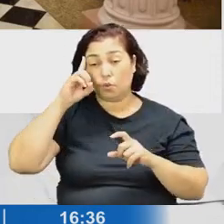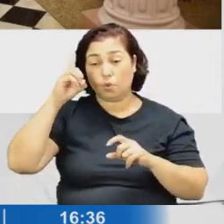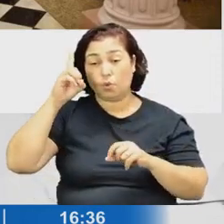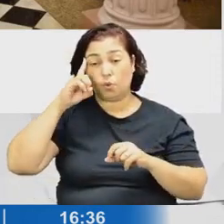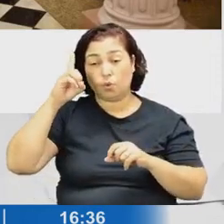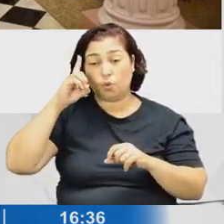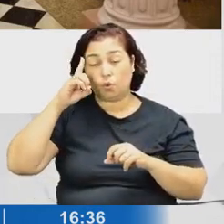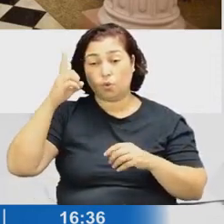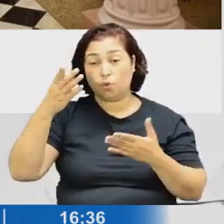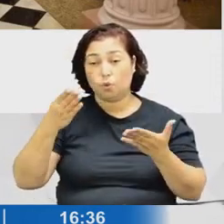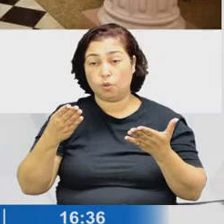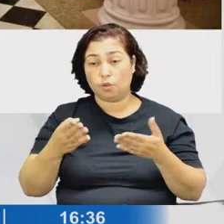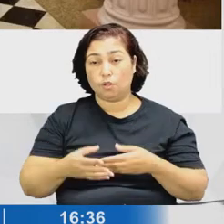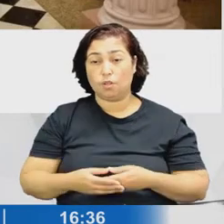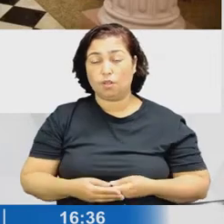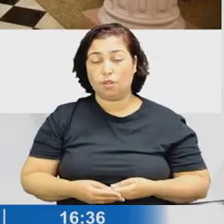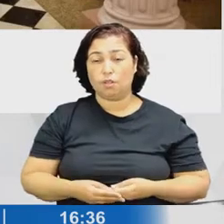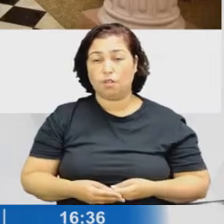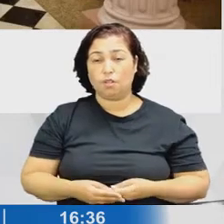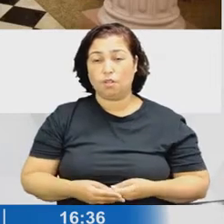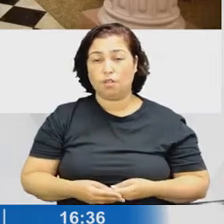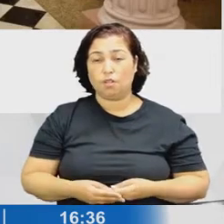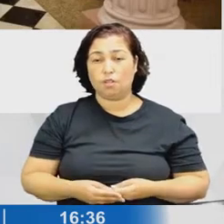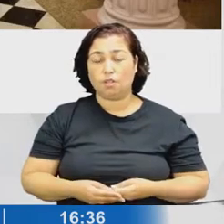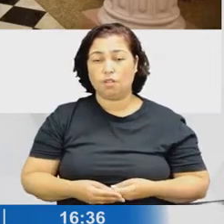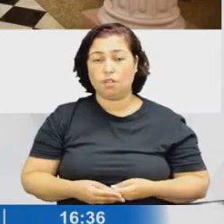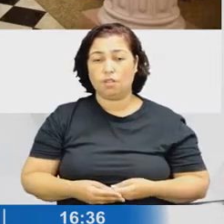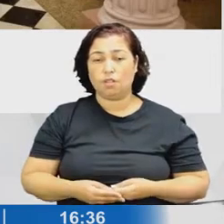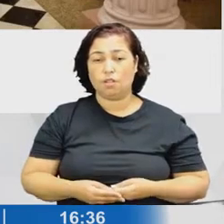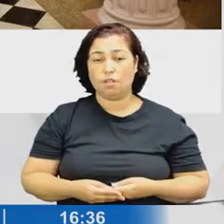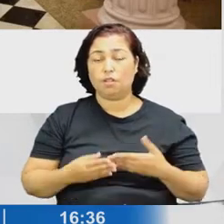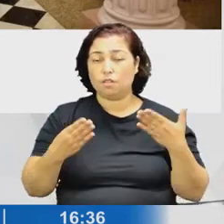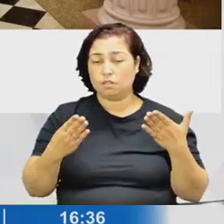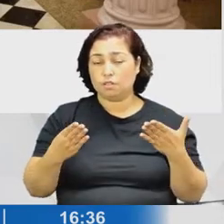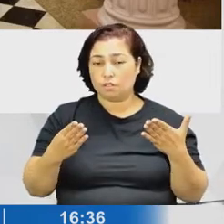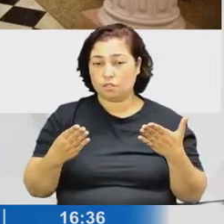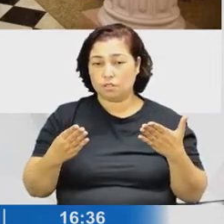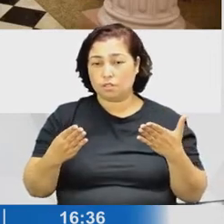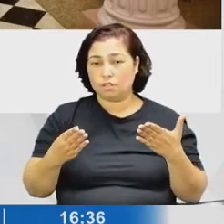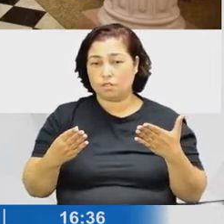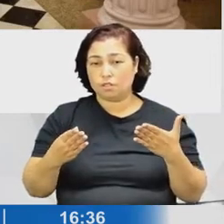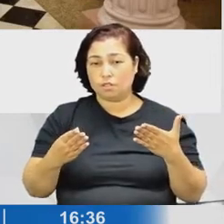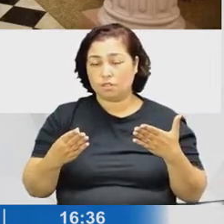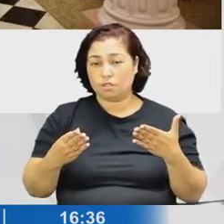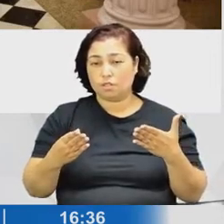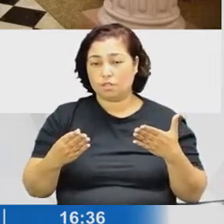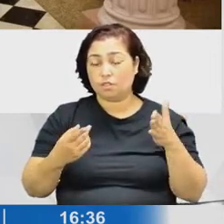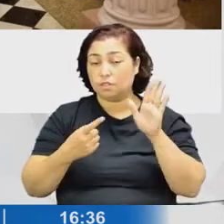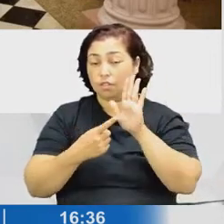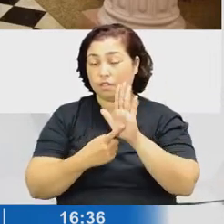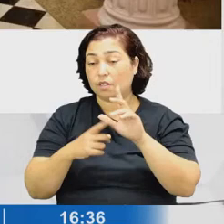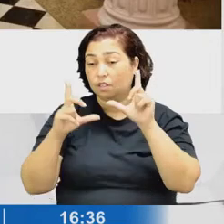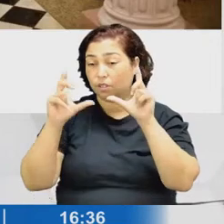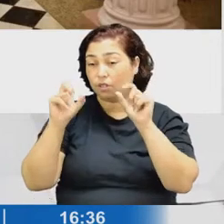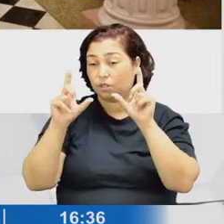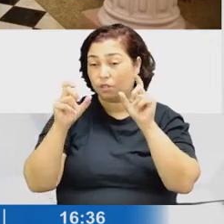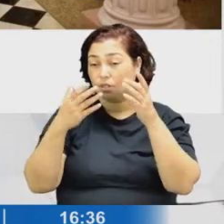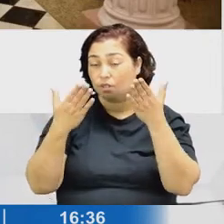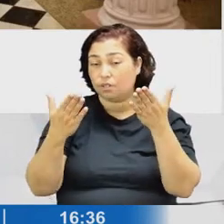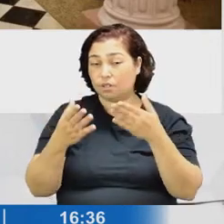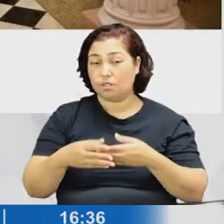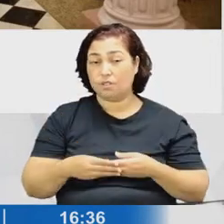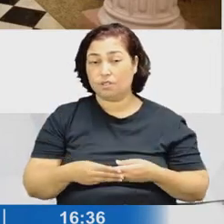tá você acha que isso tudo é sem querer Gente pelo amor de Deus sem querer essas imagens capturadas assim